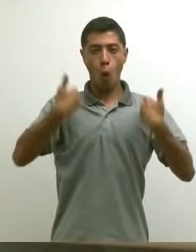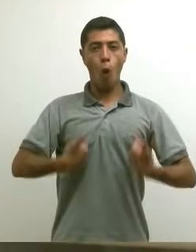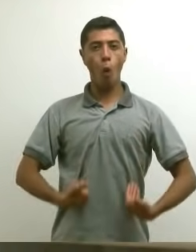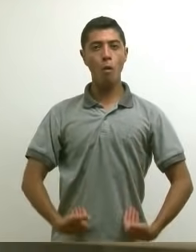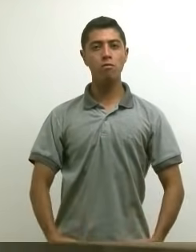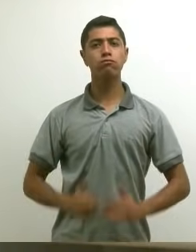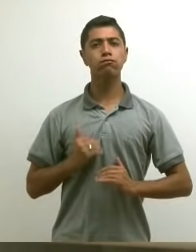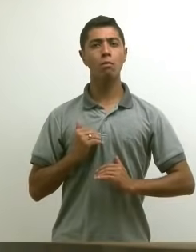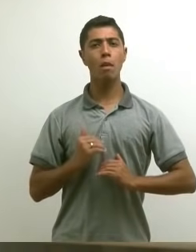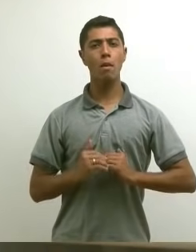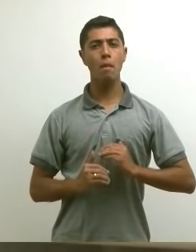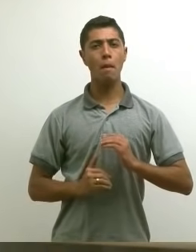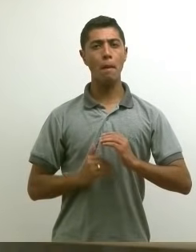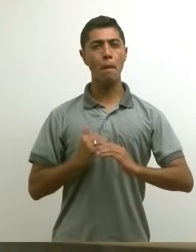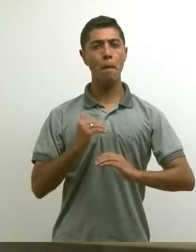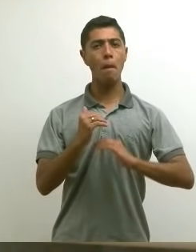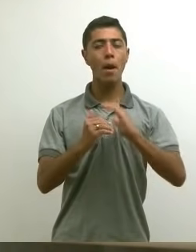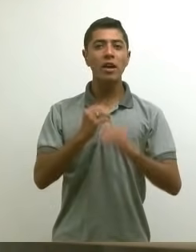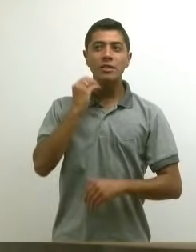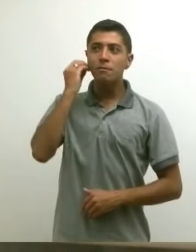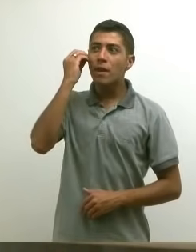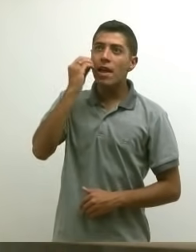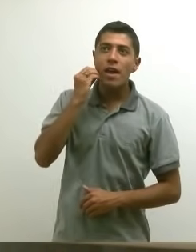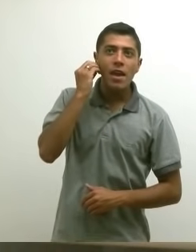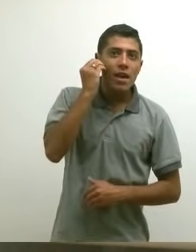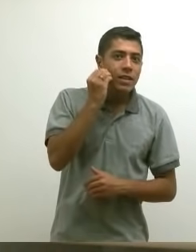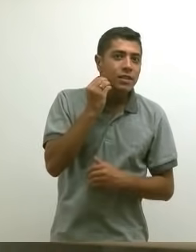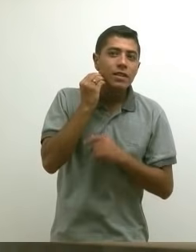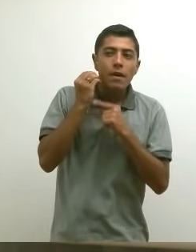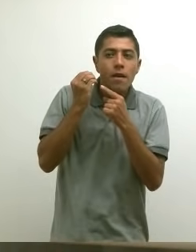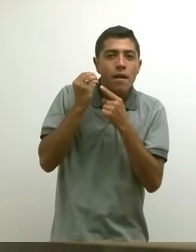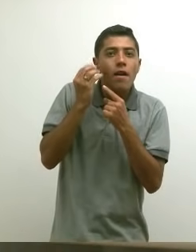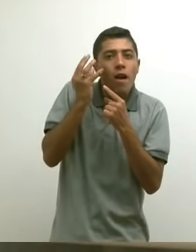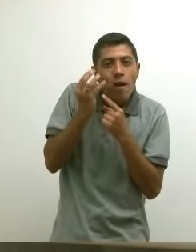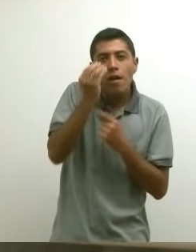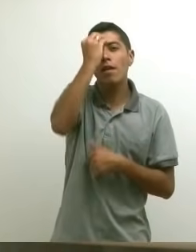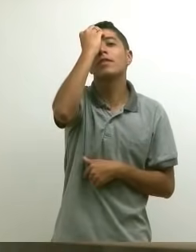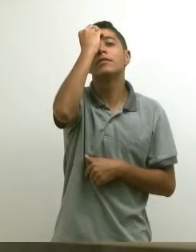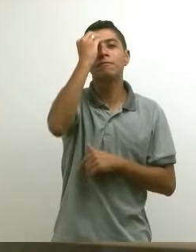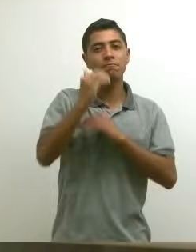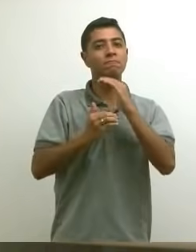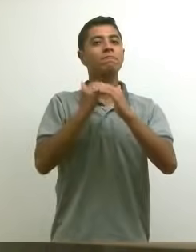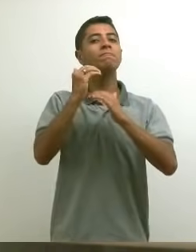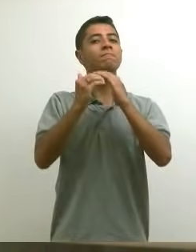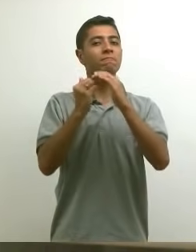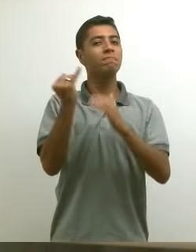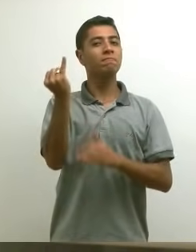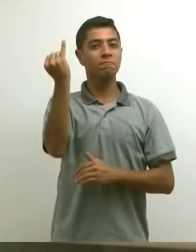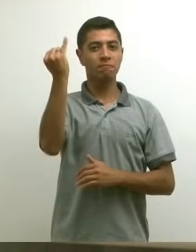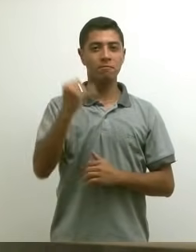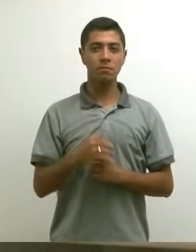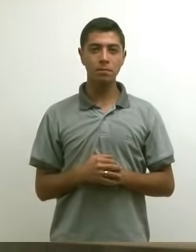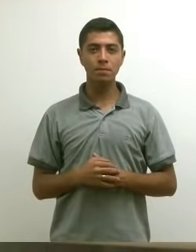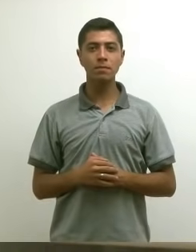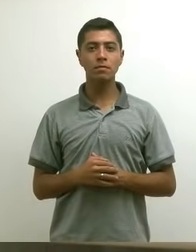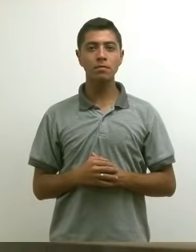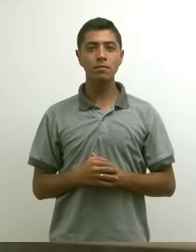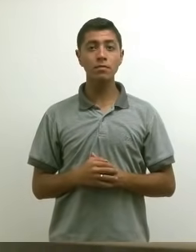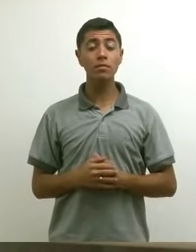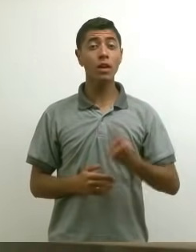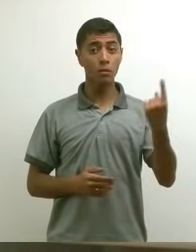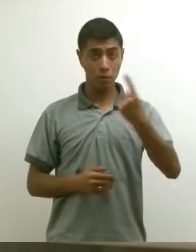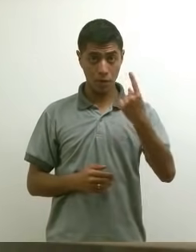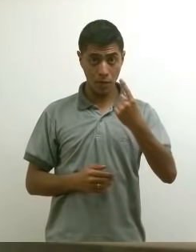de todas as suas experiências é o primeiro falar rapidamente 23